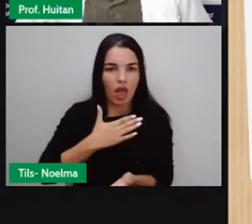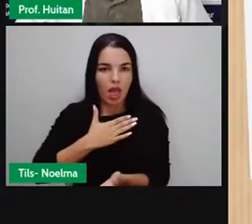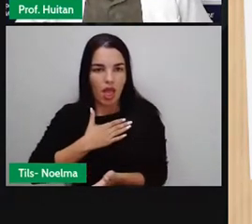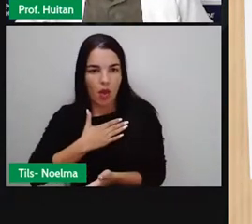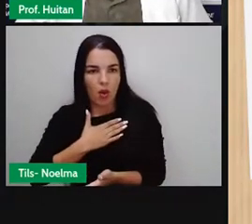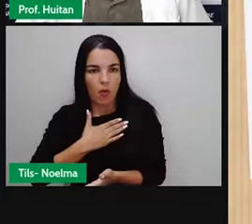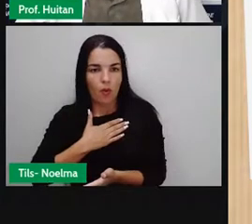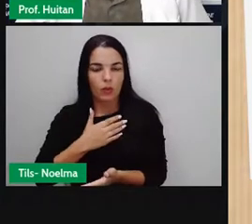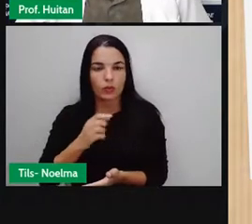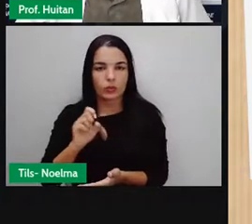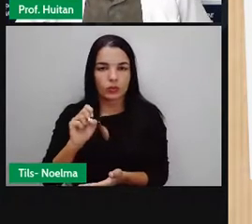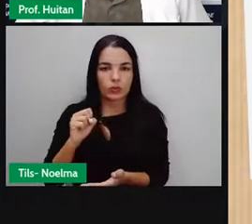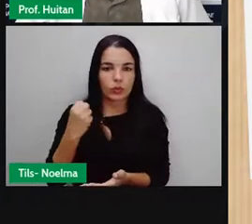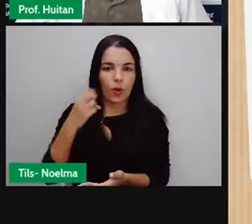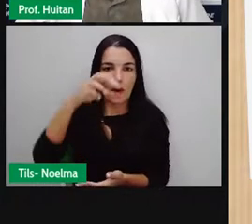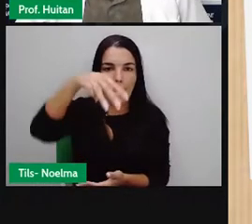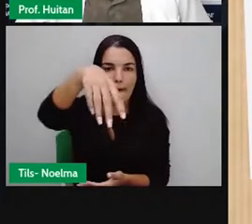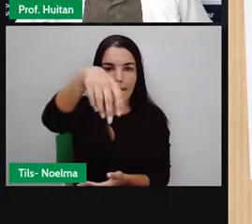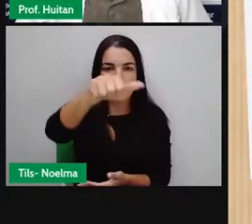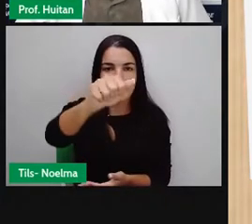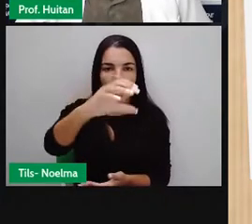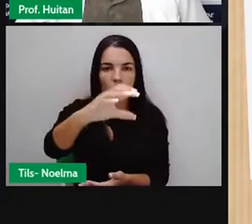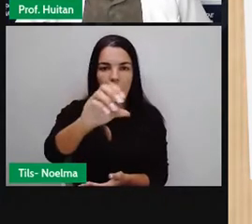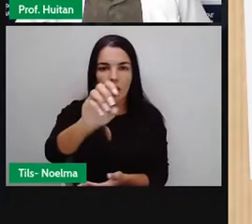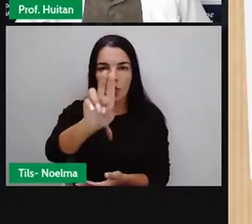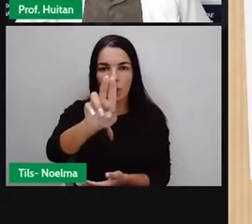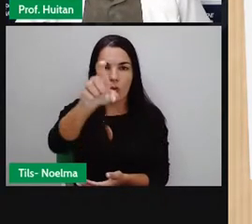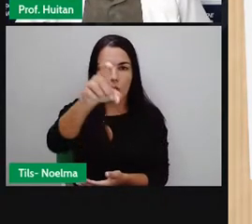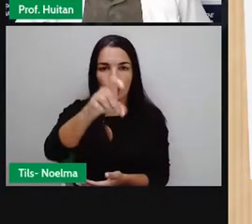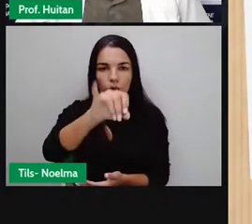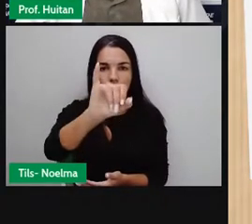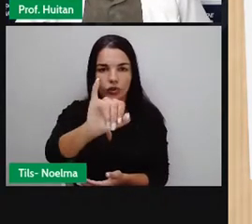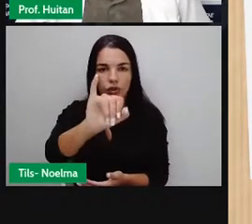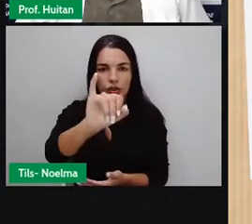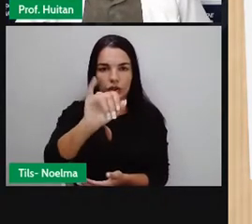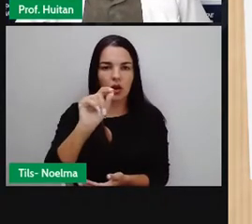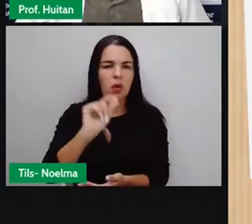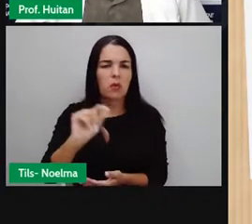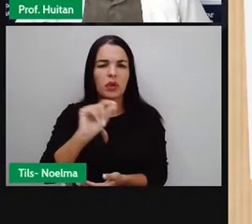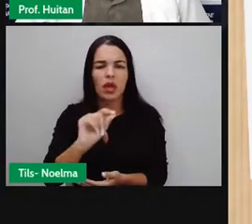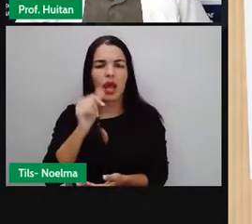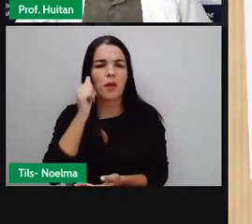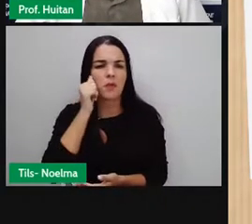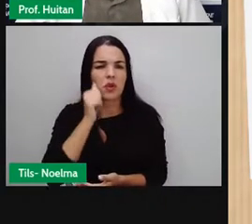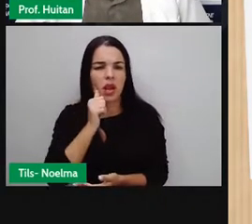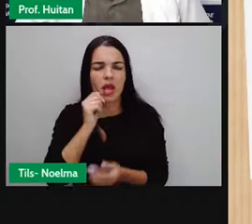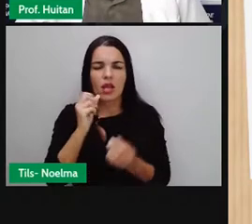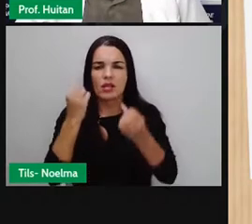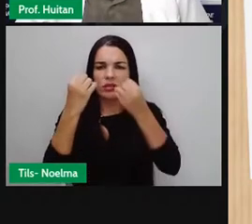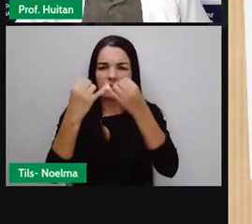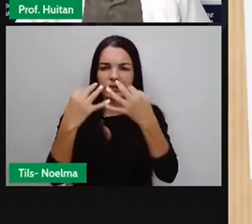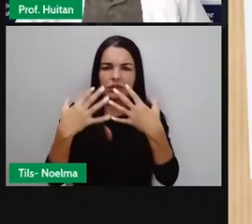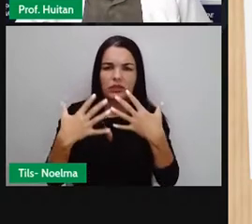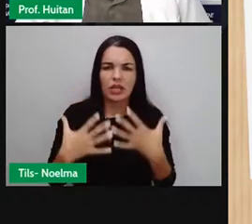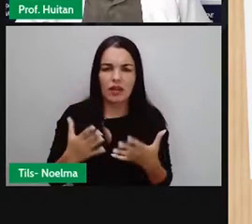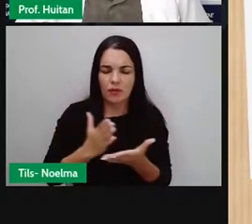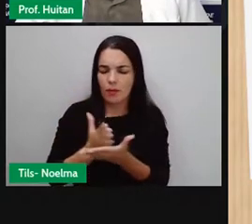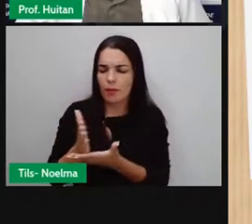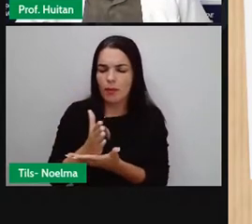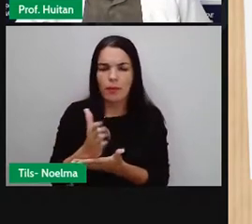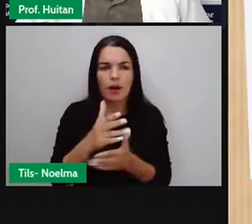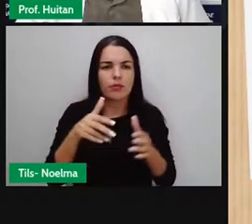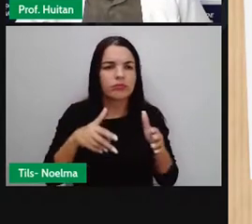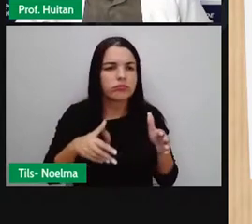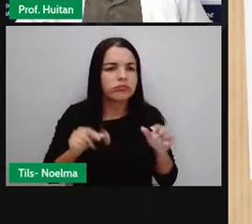Outras Histórias. Nesse livro, Juli do Rico faz o caminho de esvaziar-se